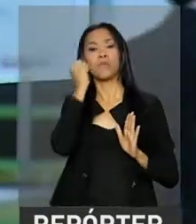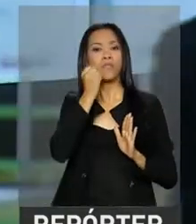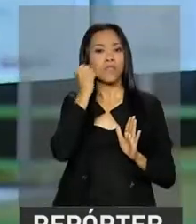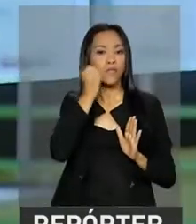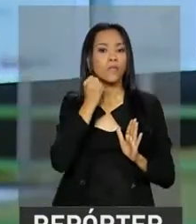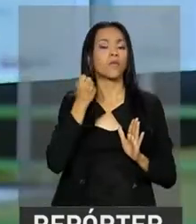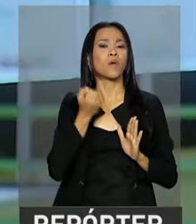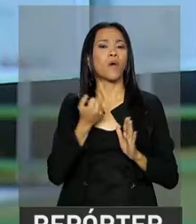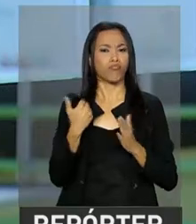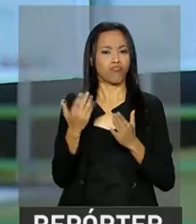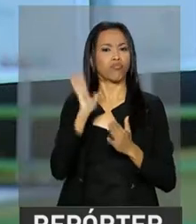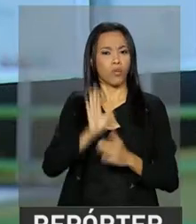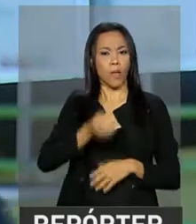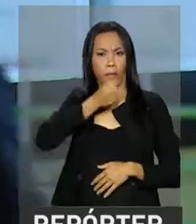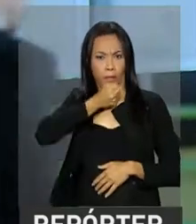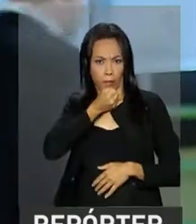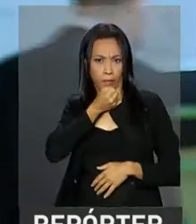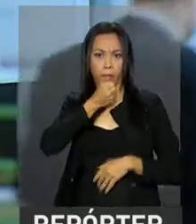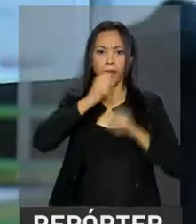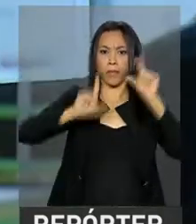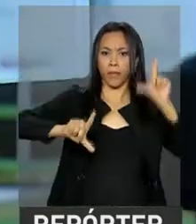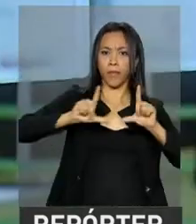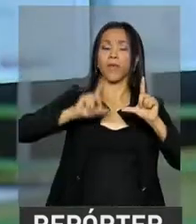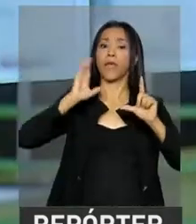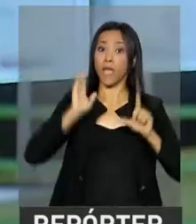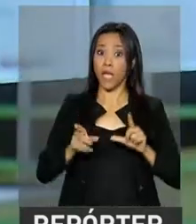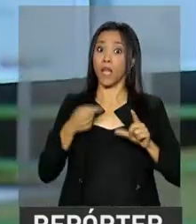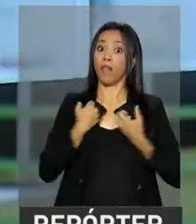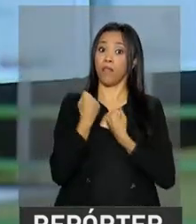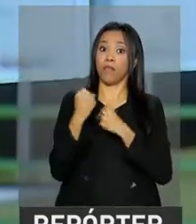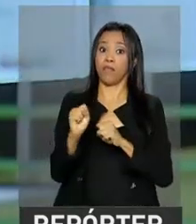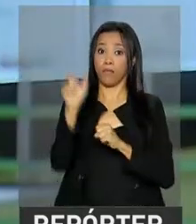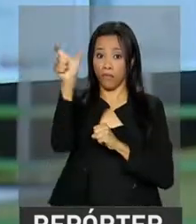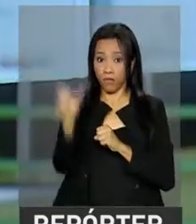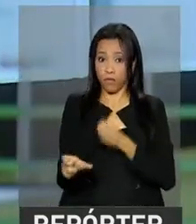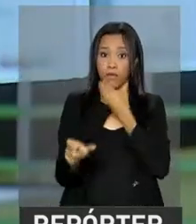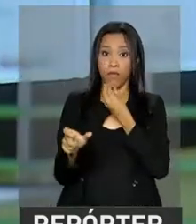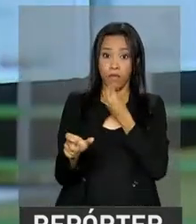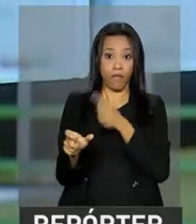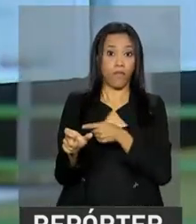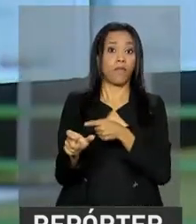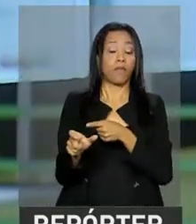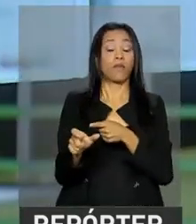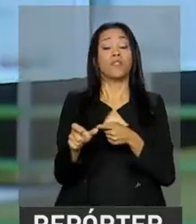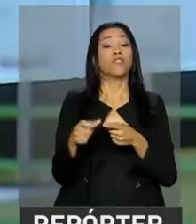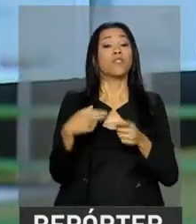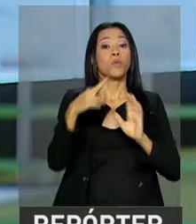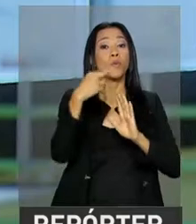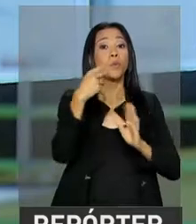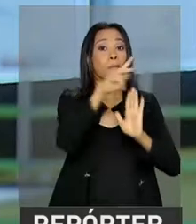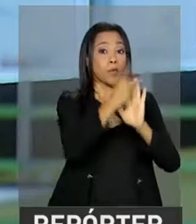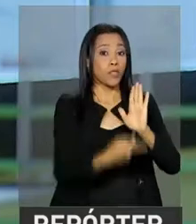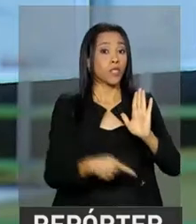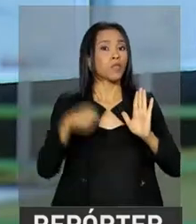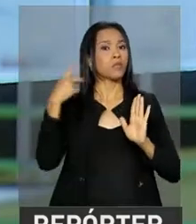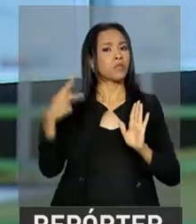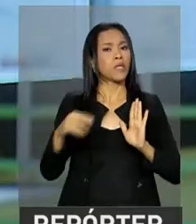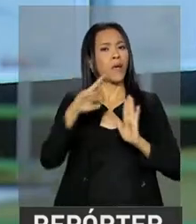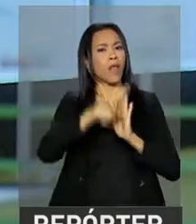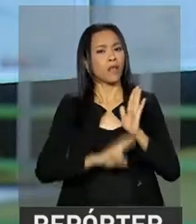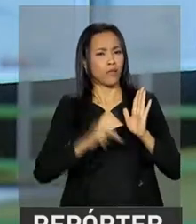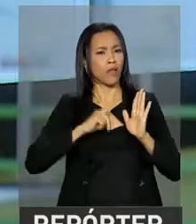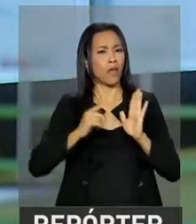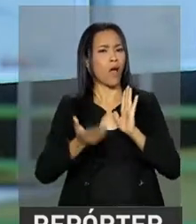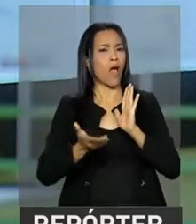conversou com a imprensa ele defendeu atrasar a aprovação do projeto e falou que o seu relatório deve trazer algumas mudanças